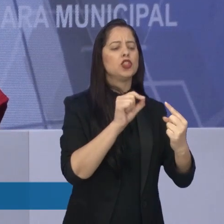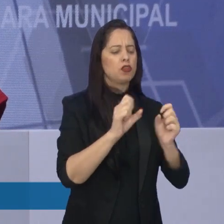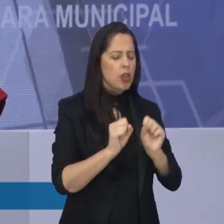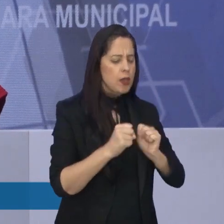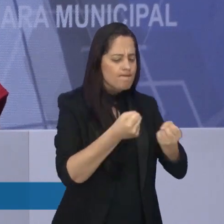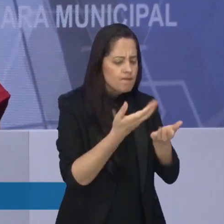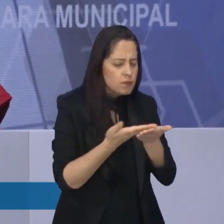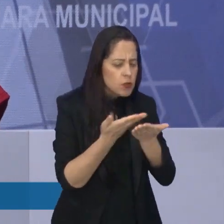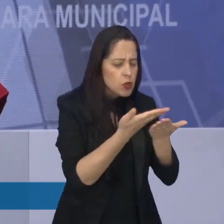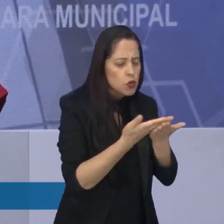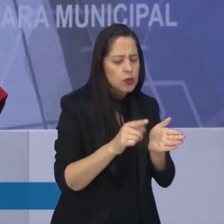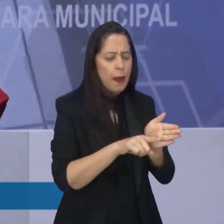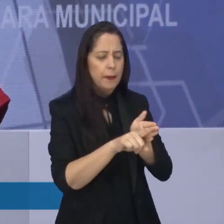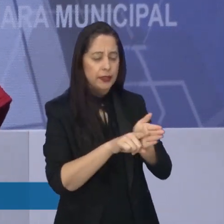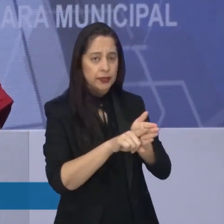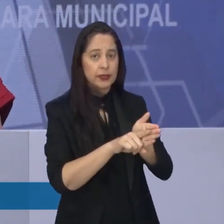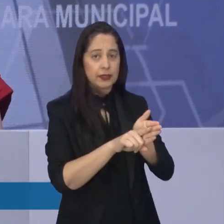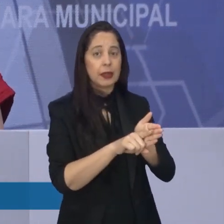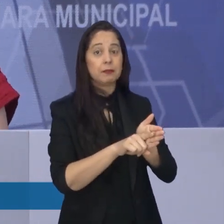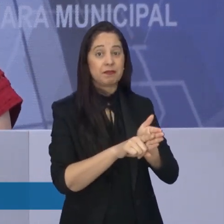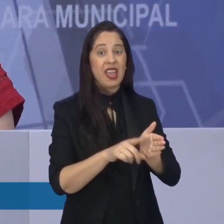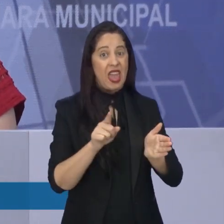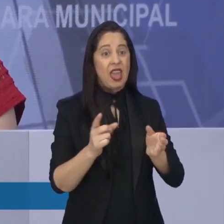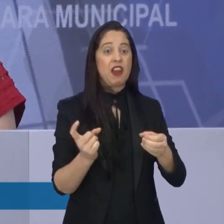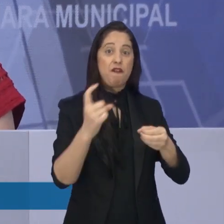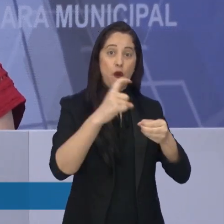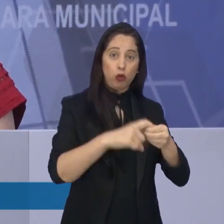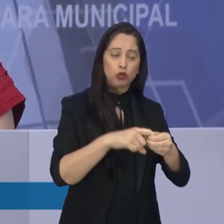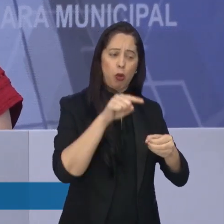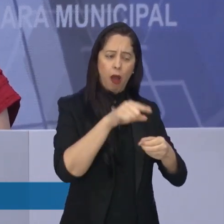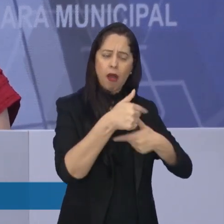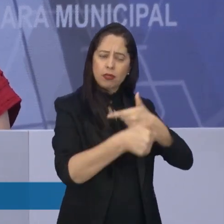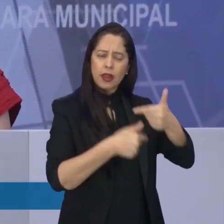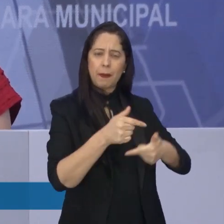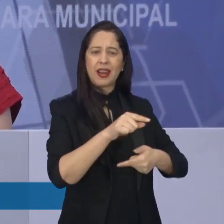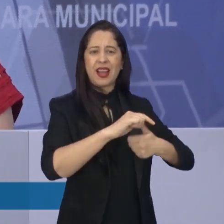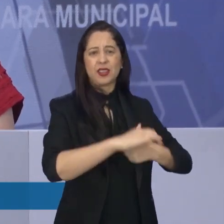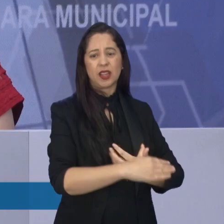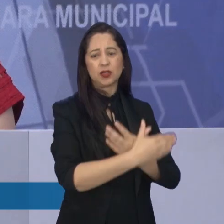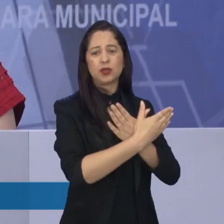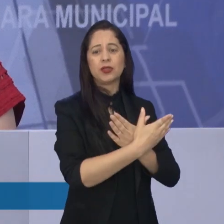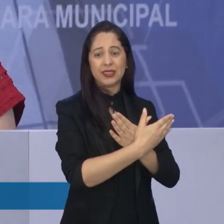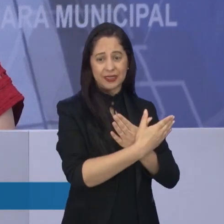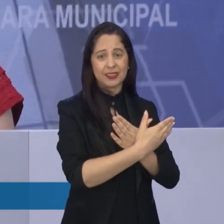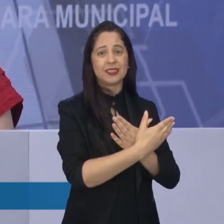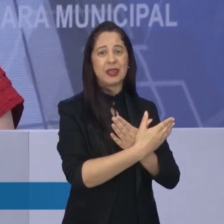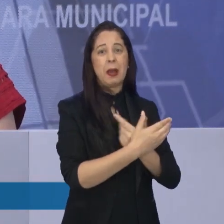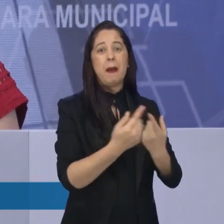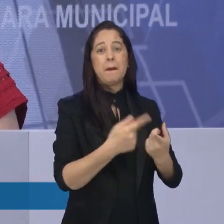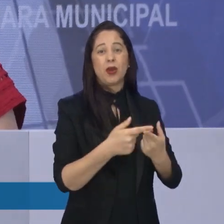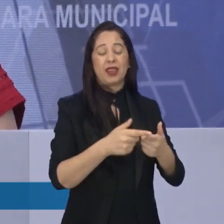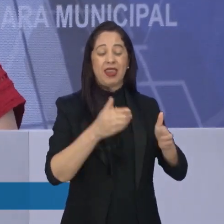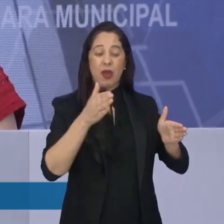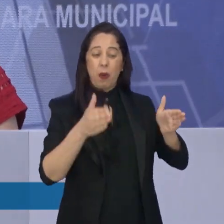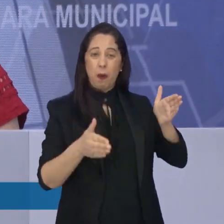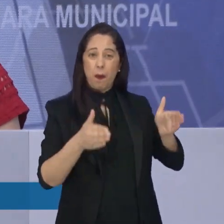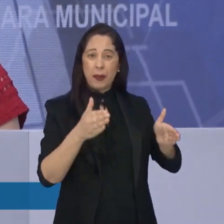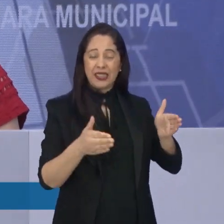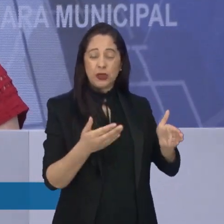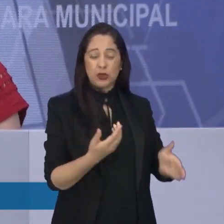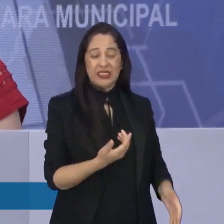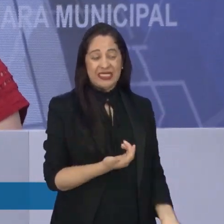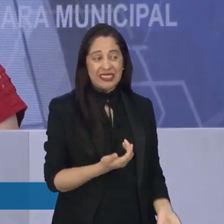vida. O retorno ao ITA, todavia, foi frustrante. A situação econômica era